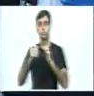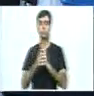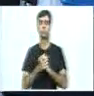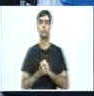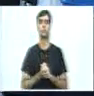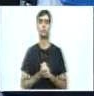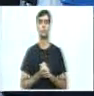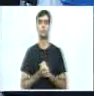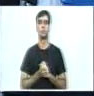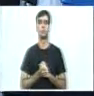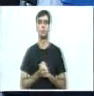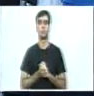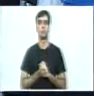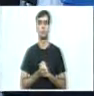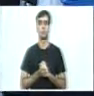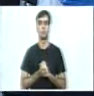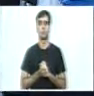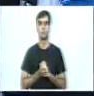diretora.